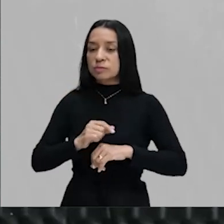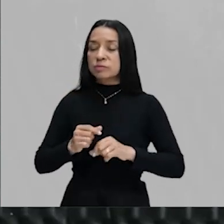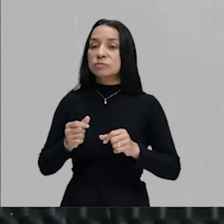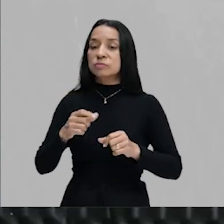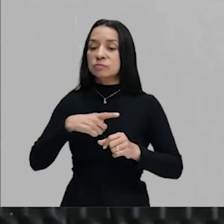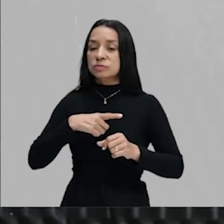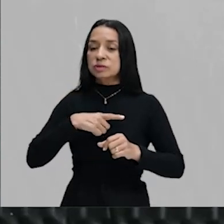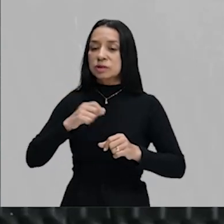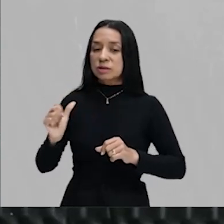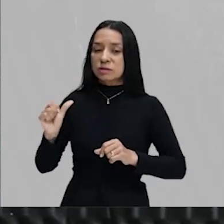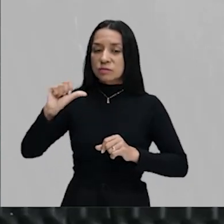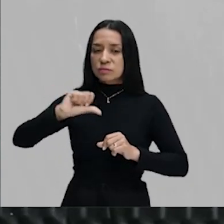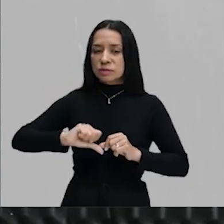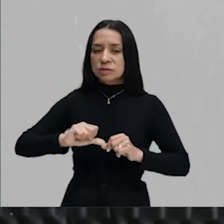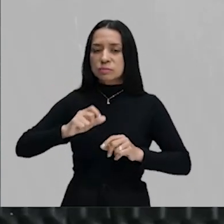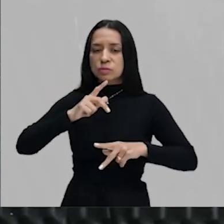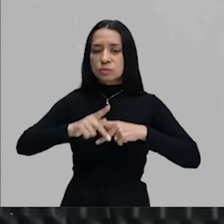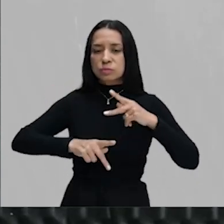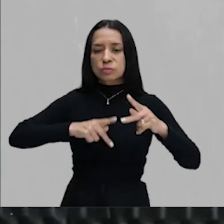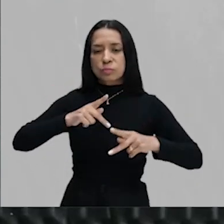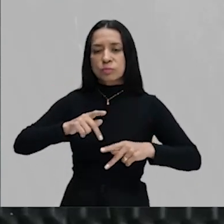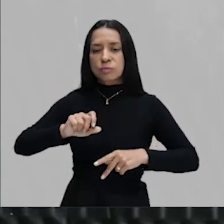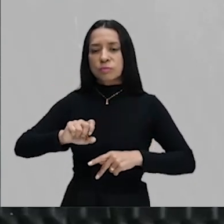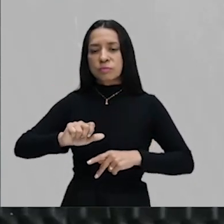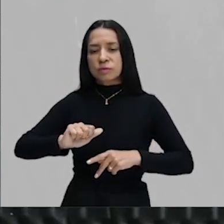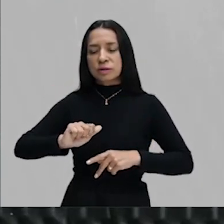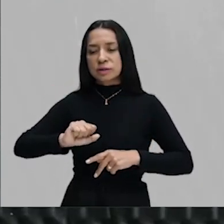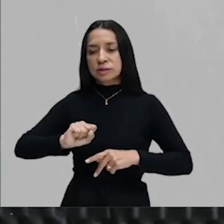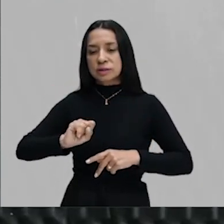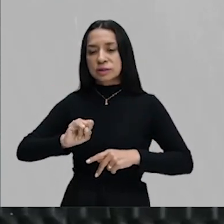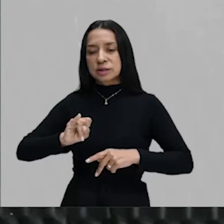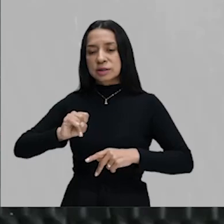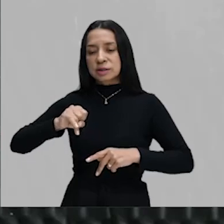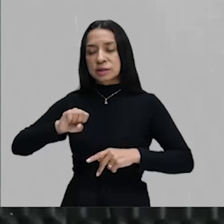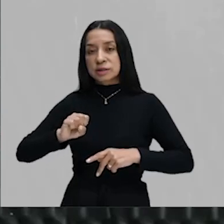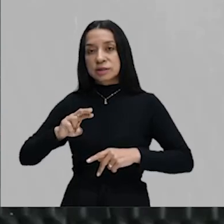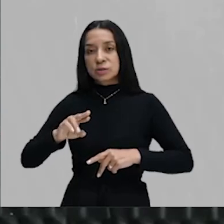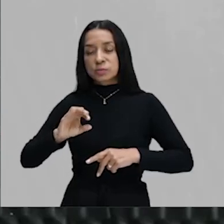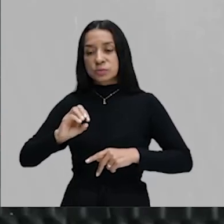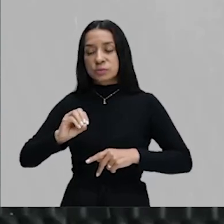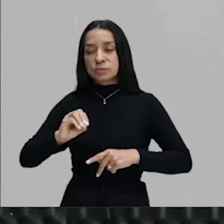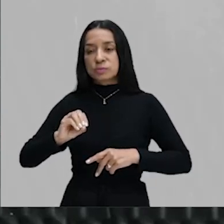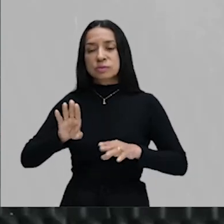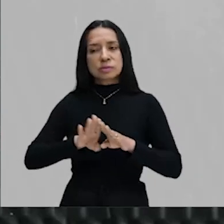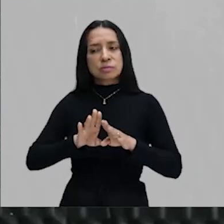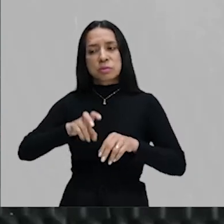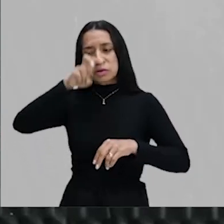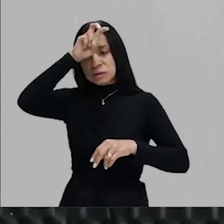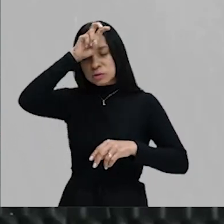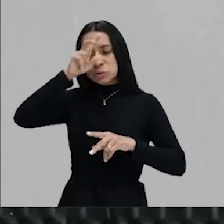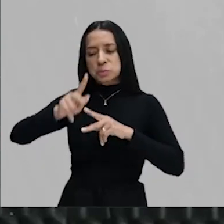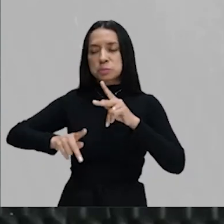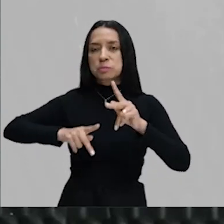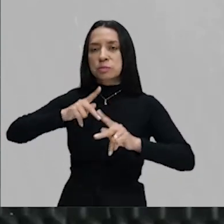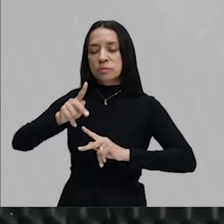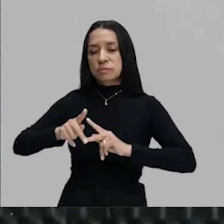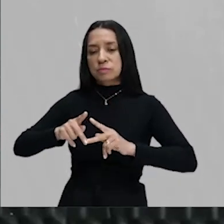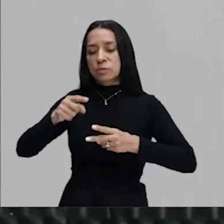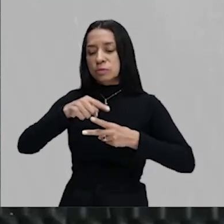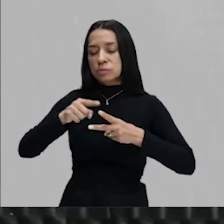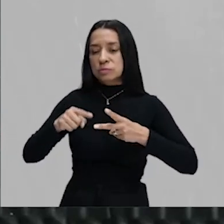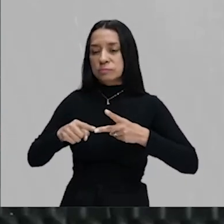enfraquecimento de assírios e egípcios. Inclusive o enfraquecimento desses povos egípcios e